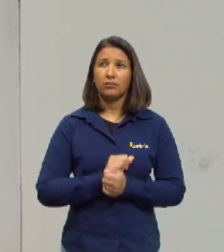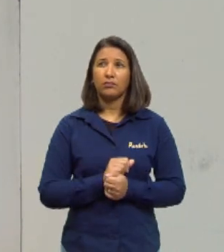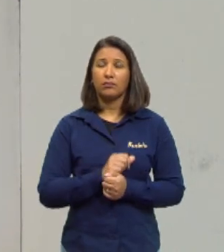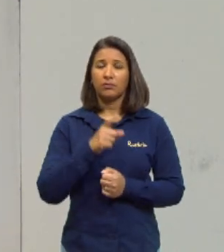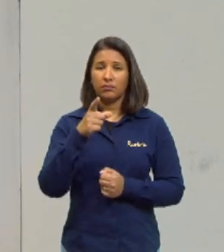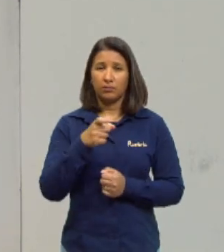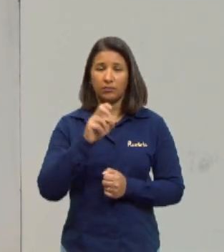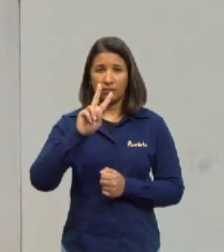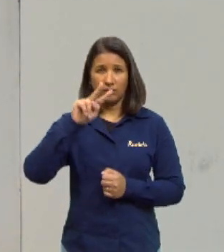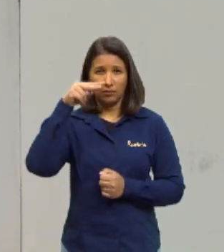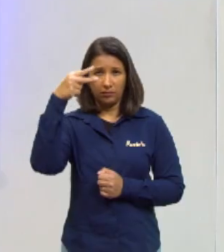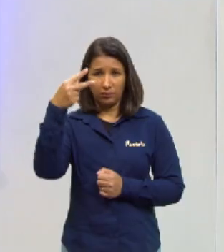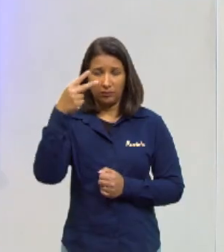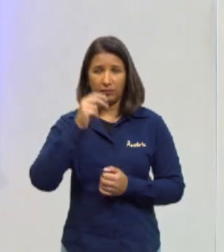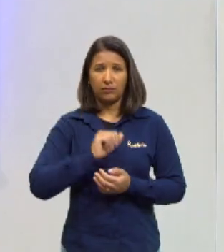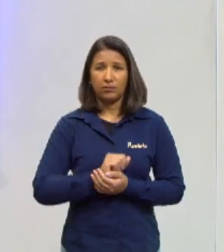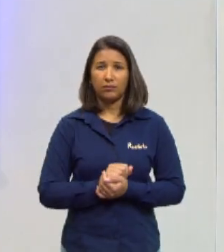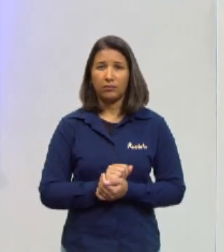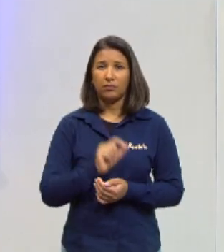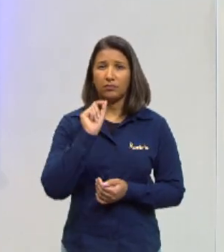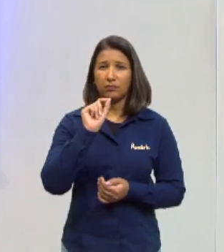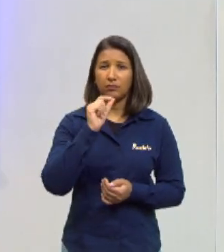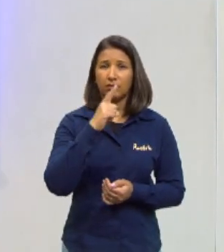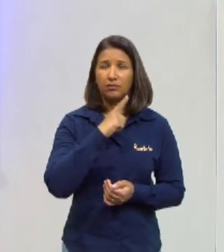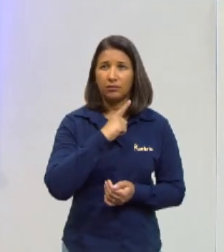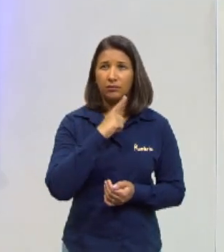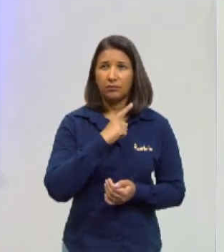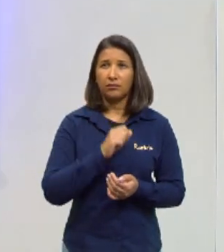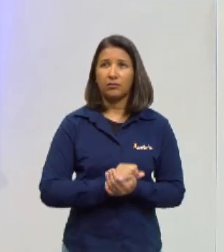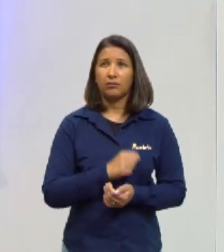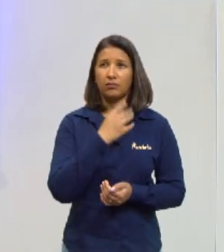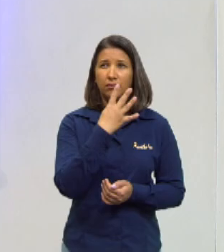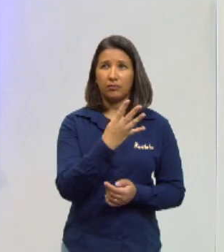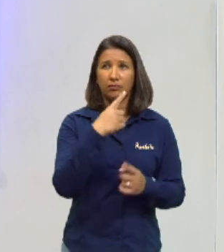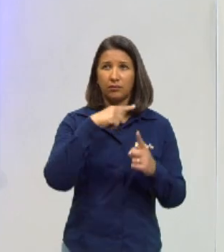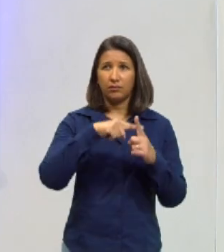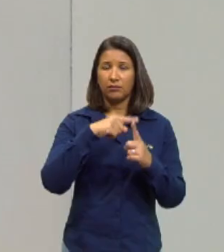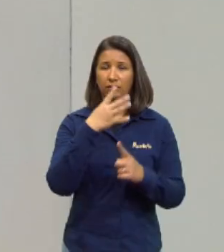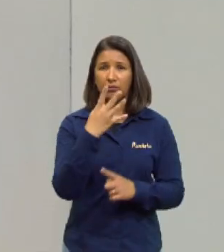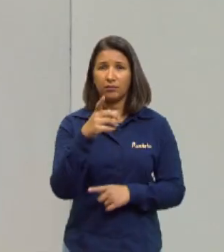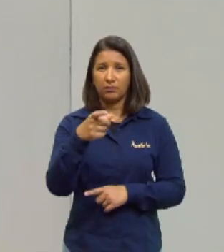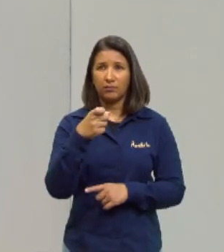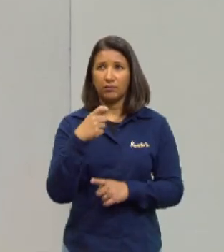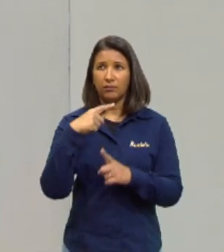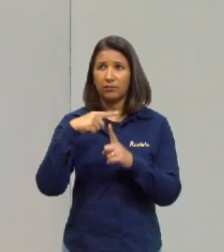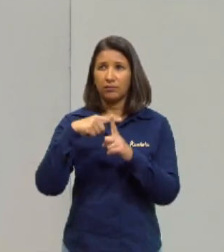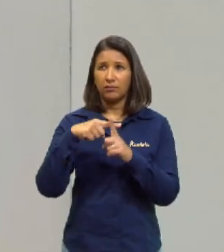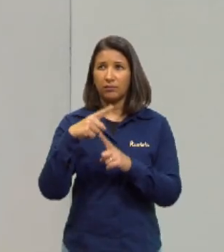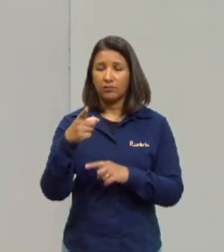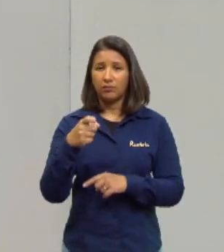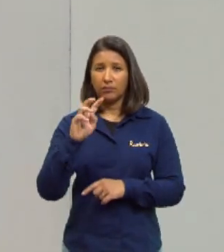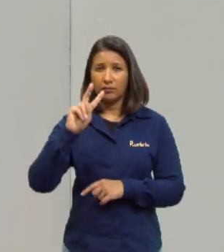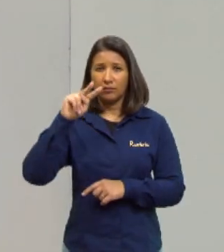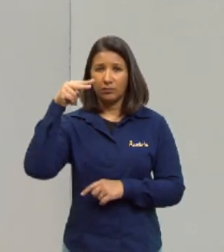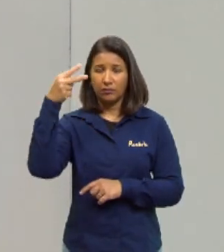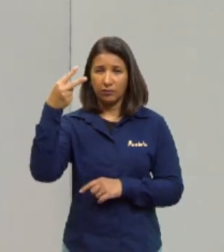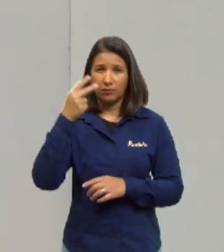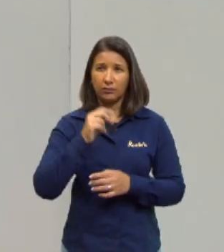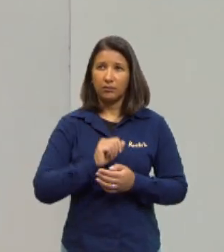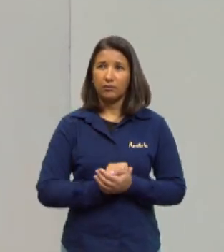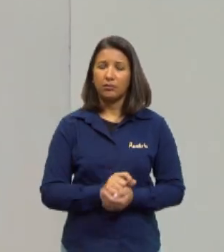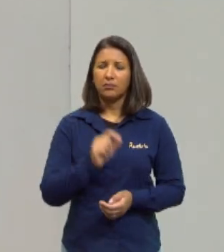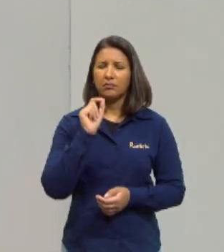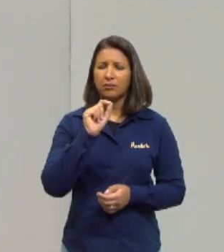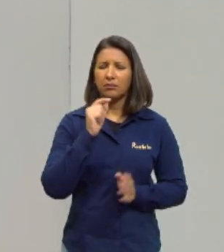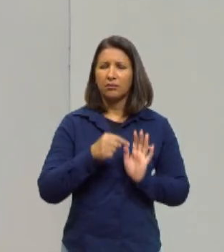ao quadrado. Então, o que, que nós temos aqui? 4 mais 4x mais x ao quadrado. O que,